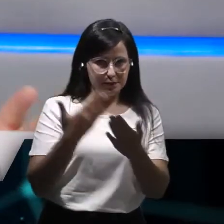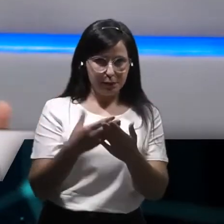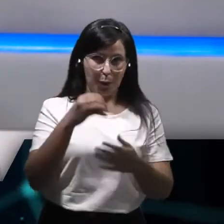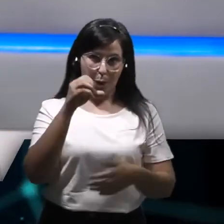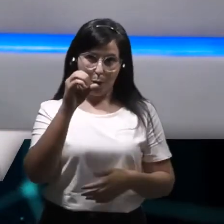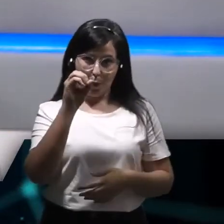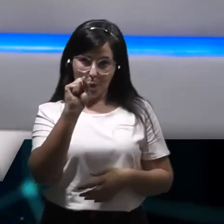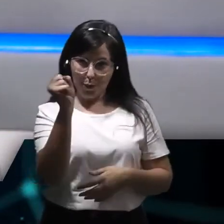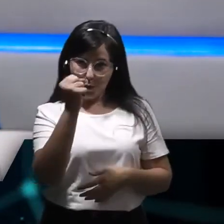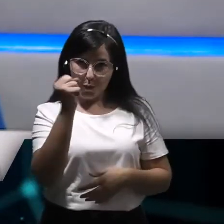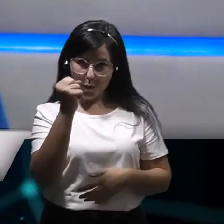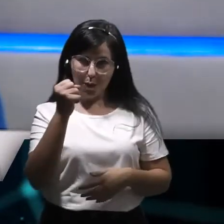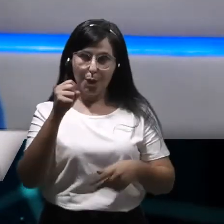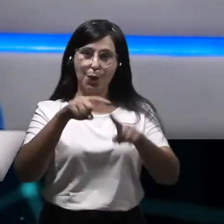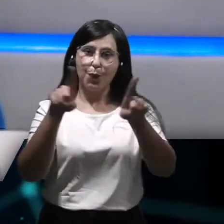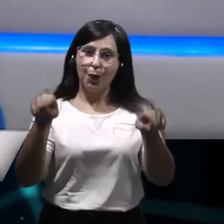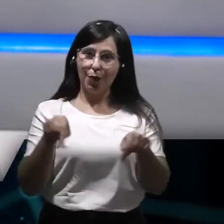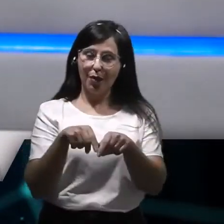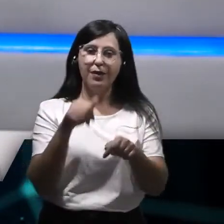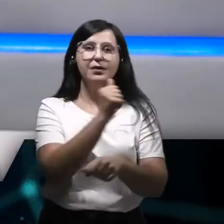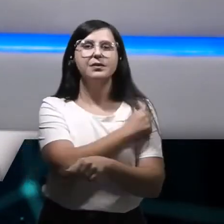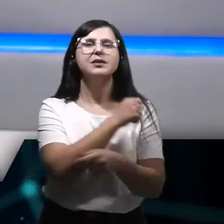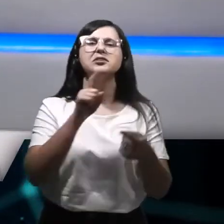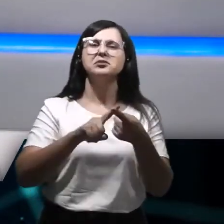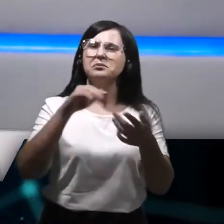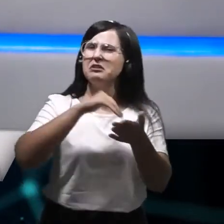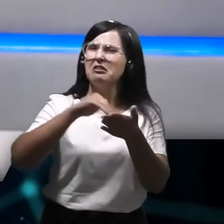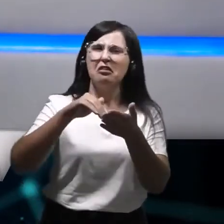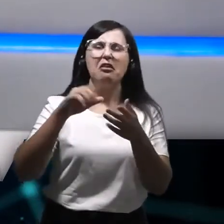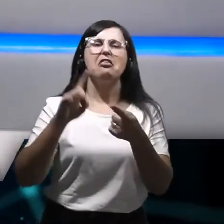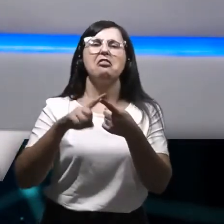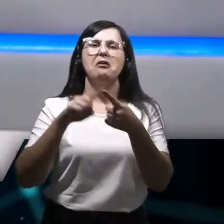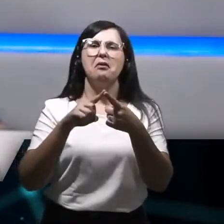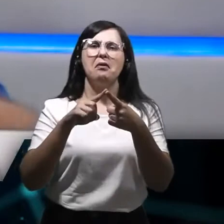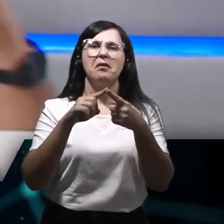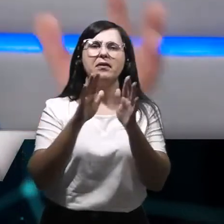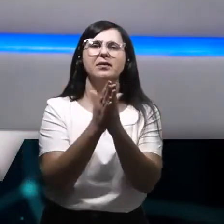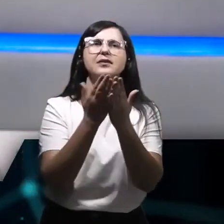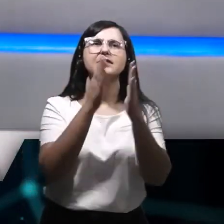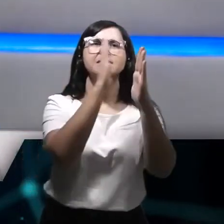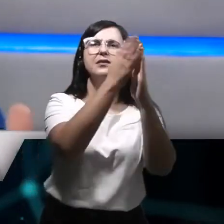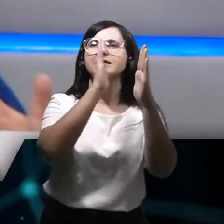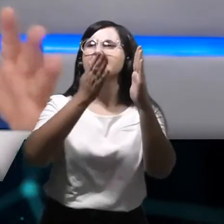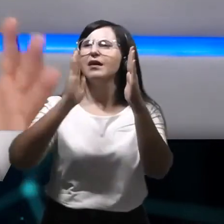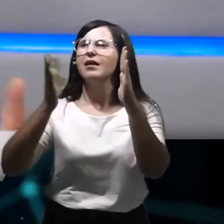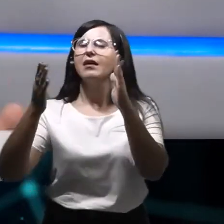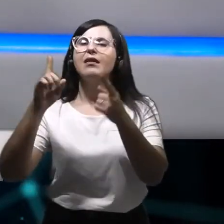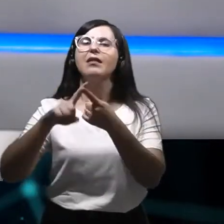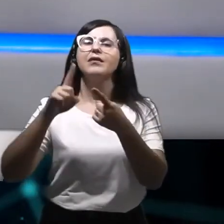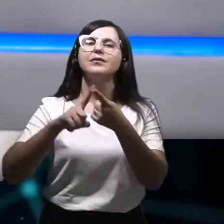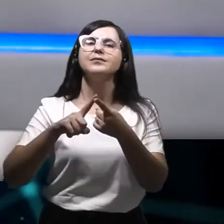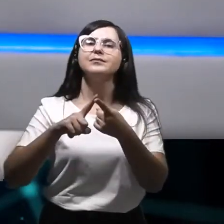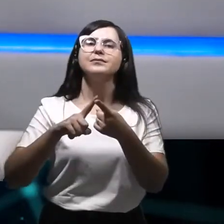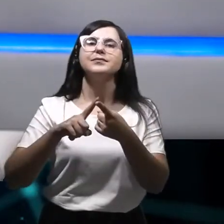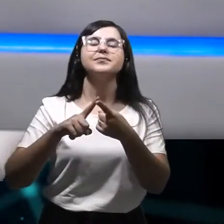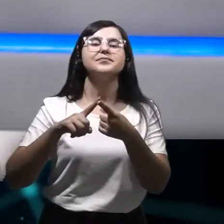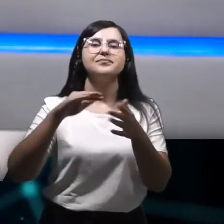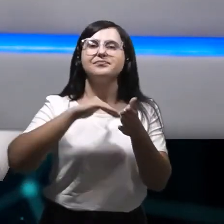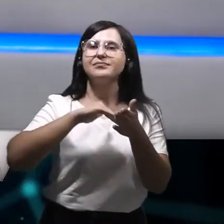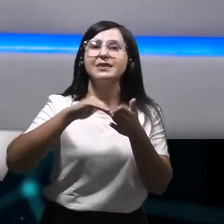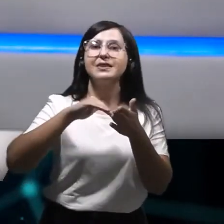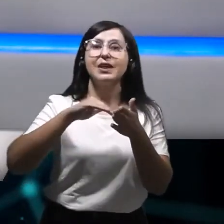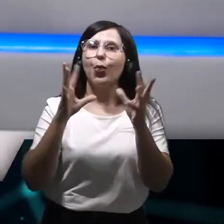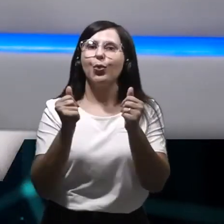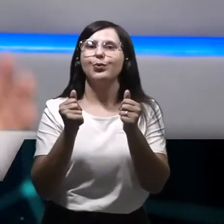com sala de multiuso, com secretaria, com biblioteca, com diretoria, com toda a estrutura necessária que uma escola